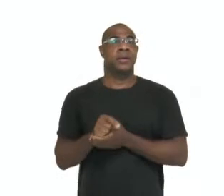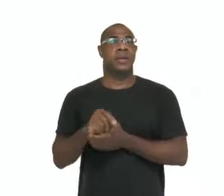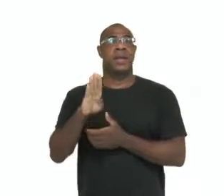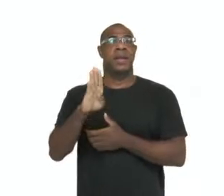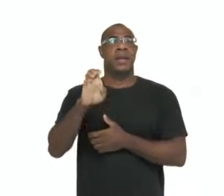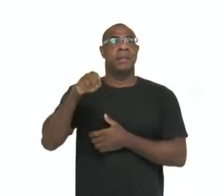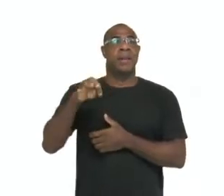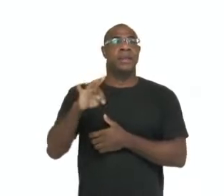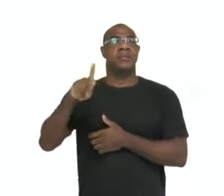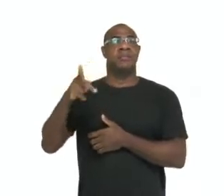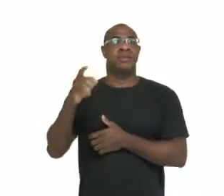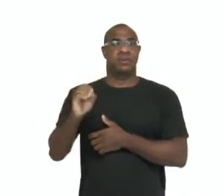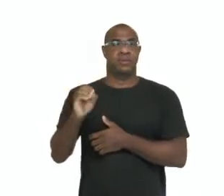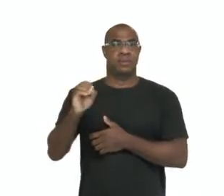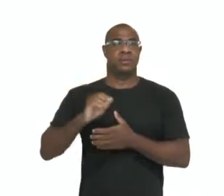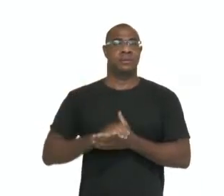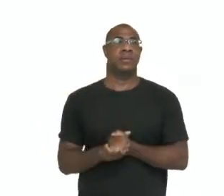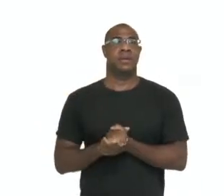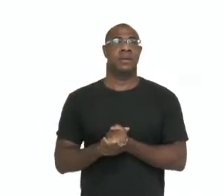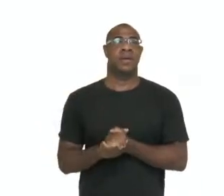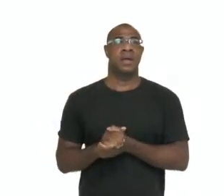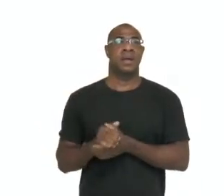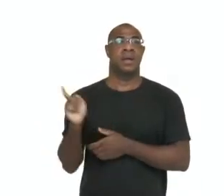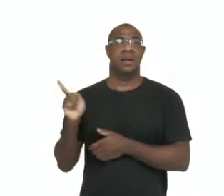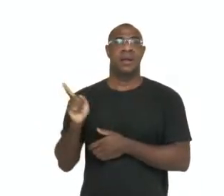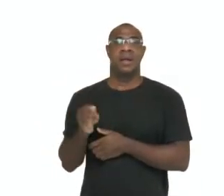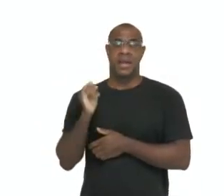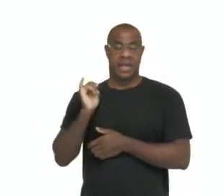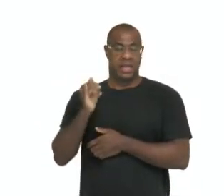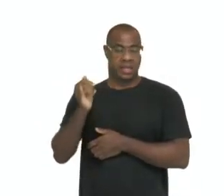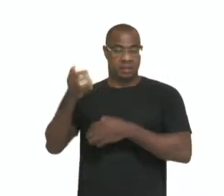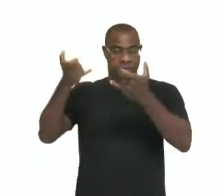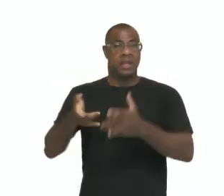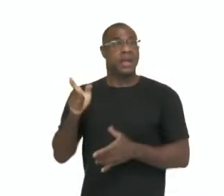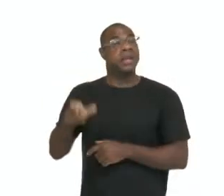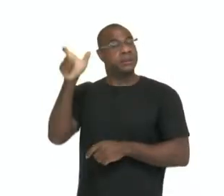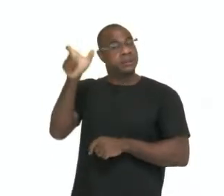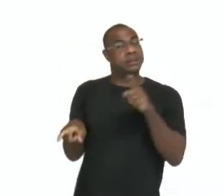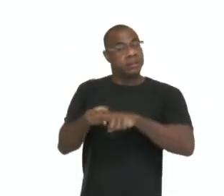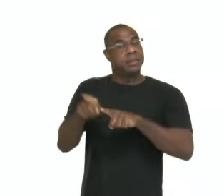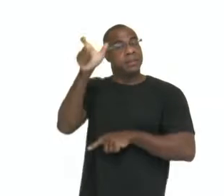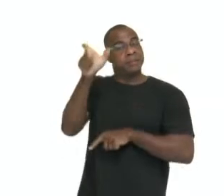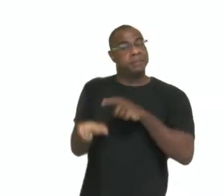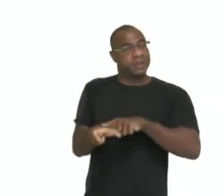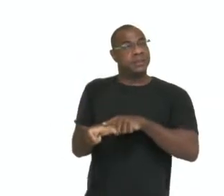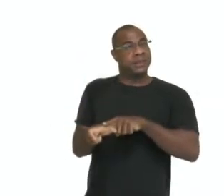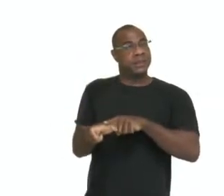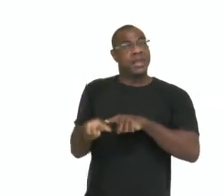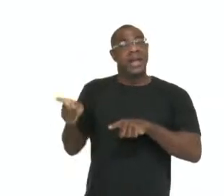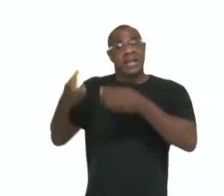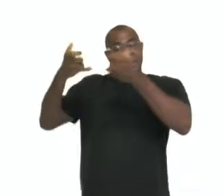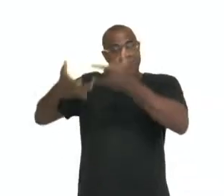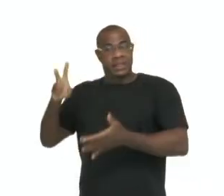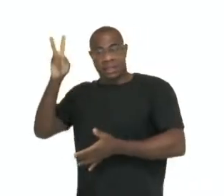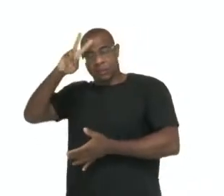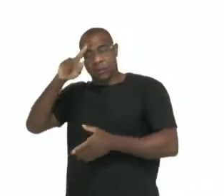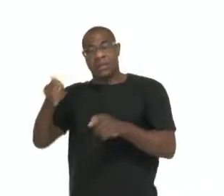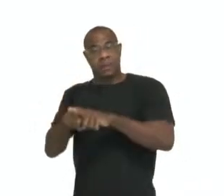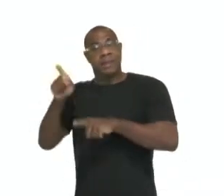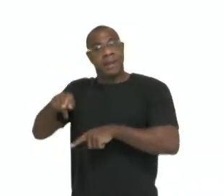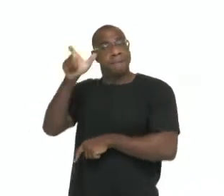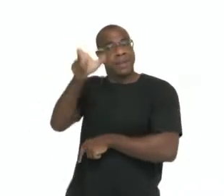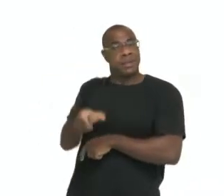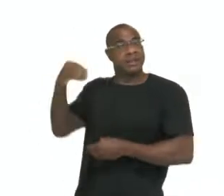reduzido do Bento. Então é um narrador como personagem. No entanto, em alguns momentos, o que